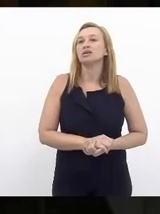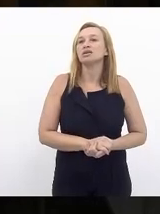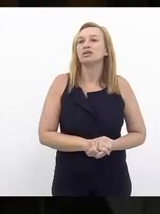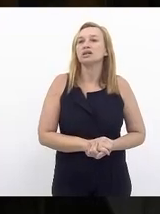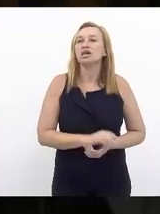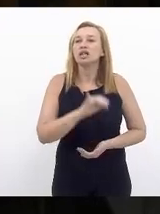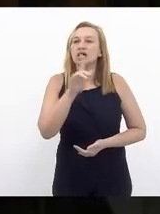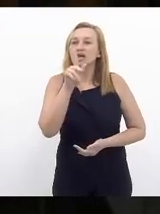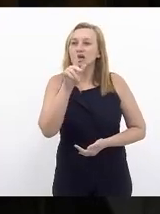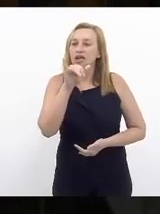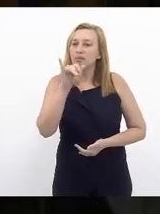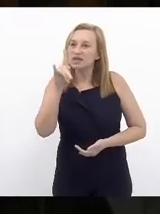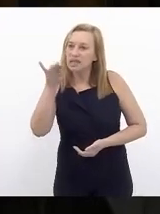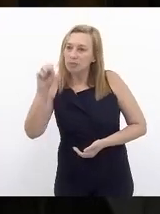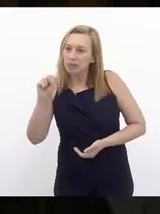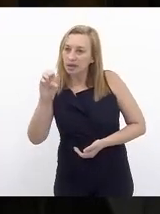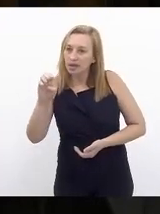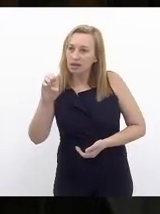IPCEP,